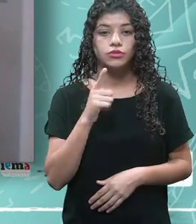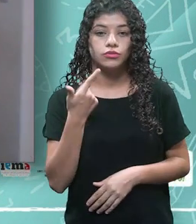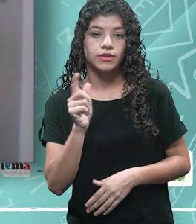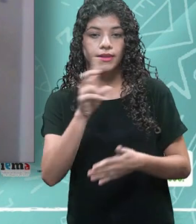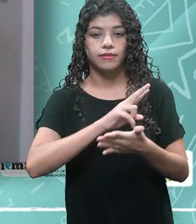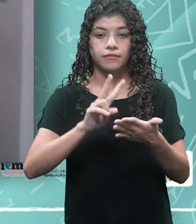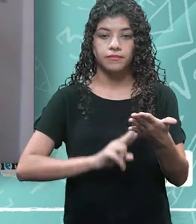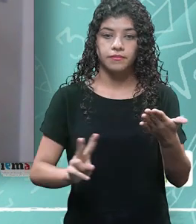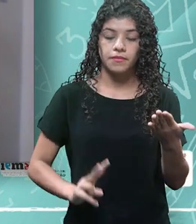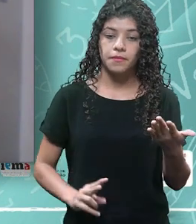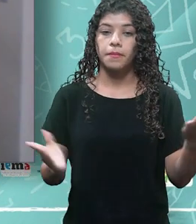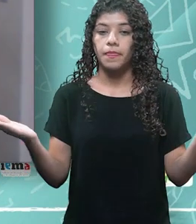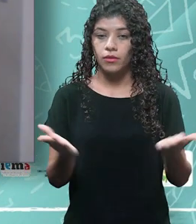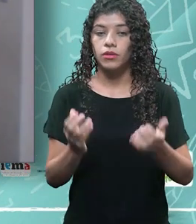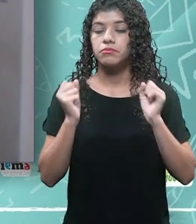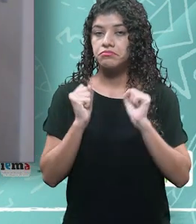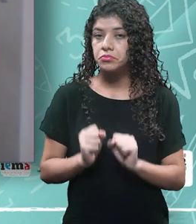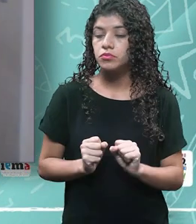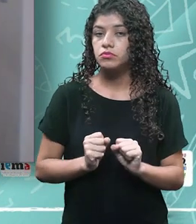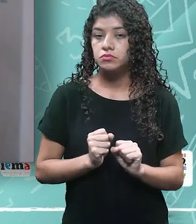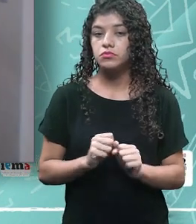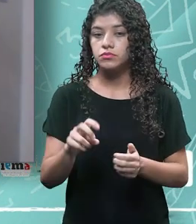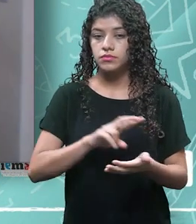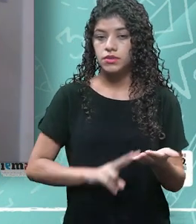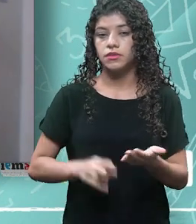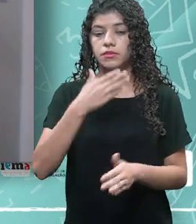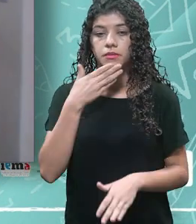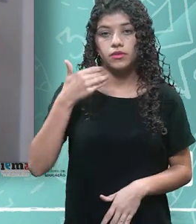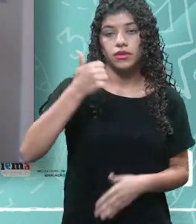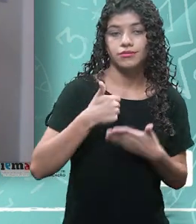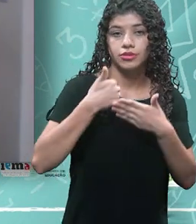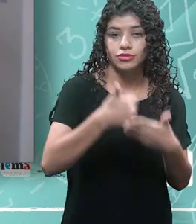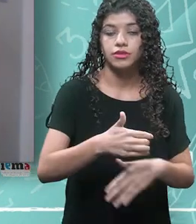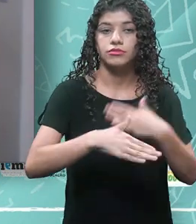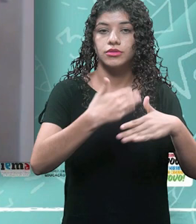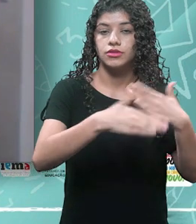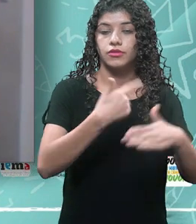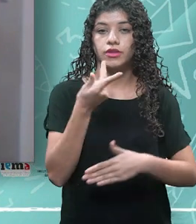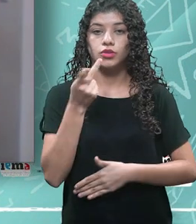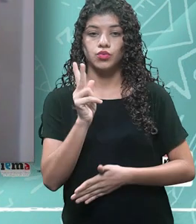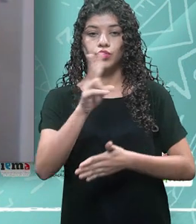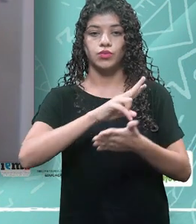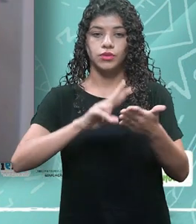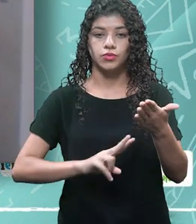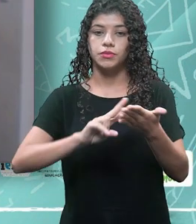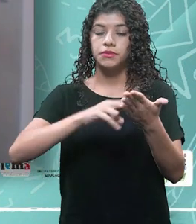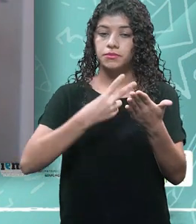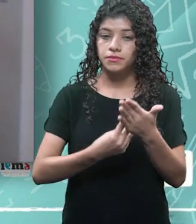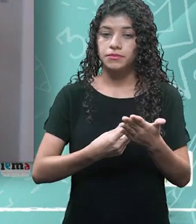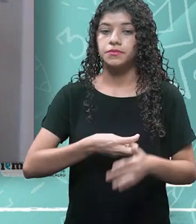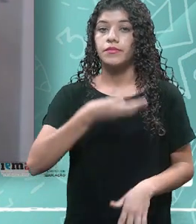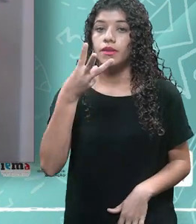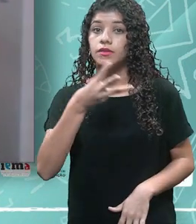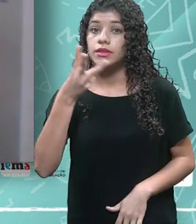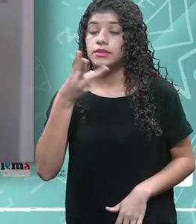hoje Se você não tinha o hábito de ler com papel na mão faça isso porque isso vai melhorar e vai te ajudar muito a desenvolver a sua leitura e